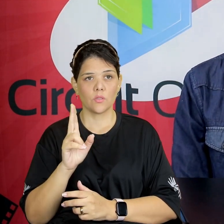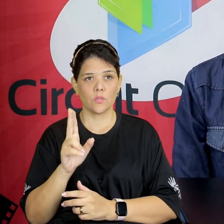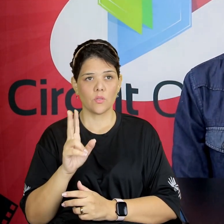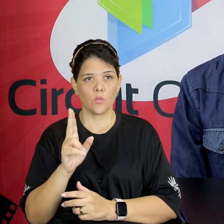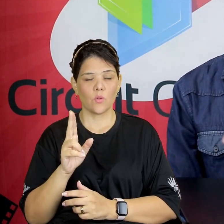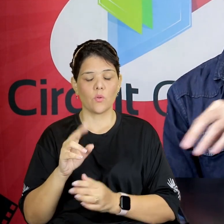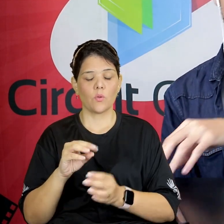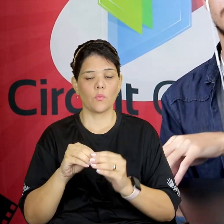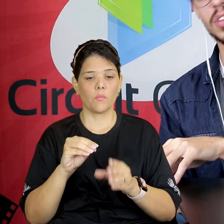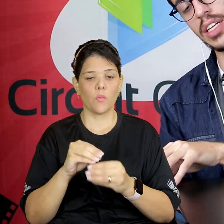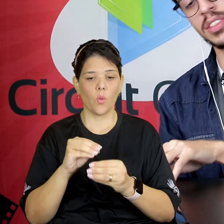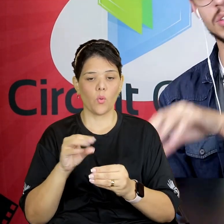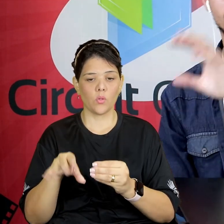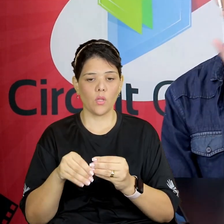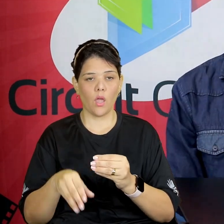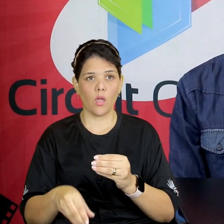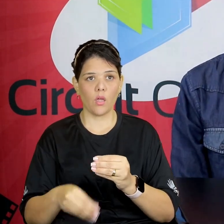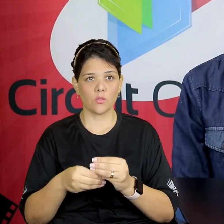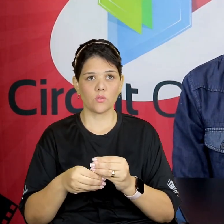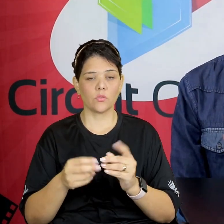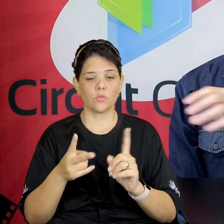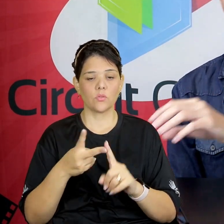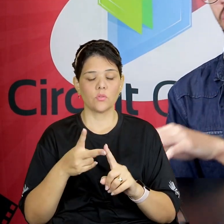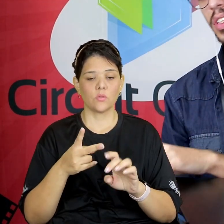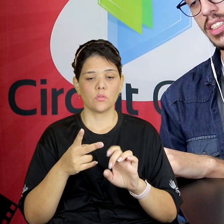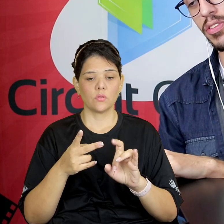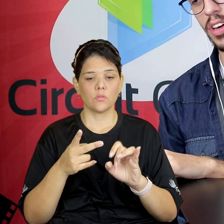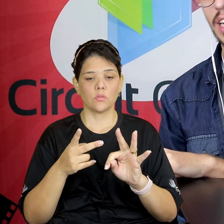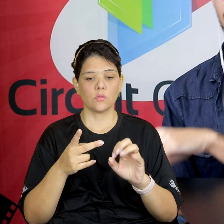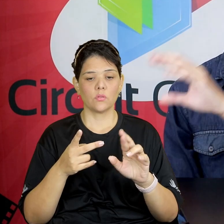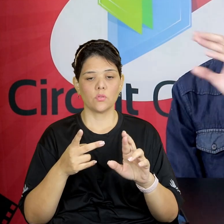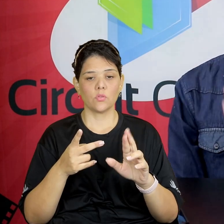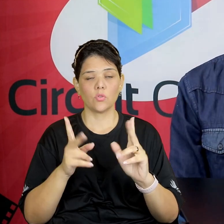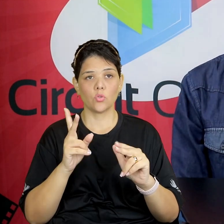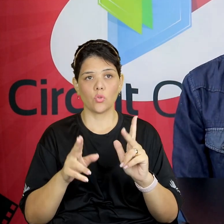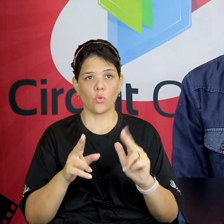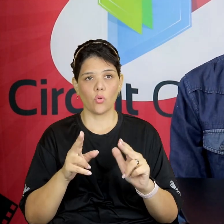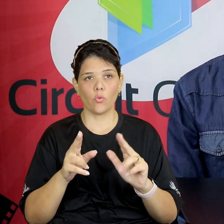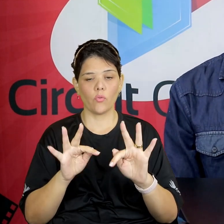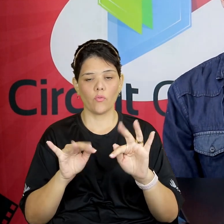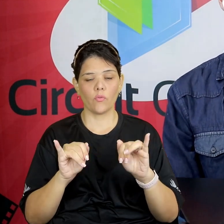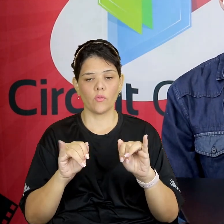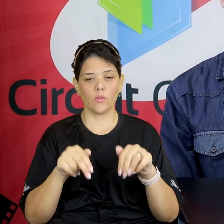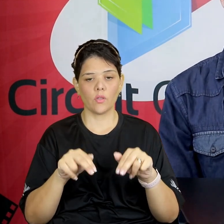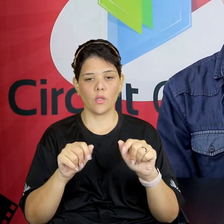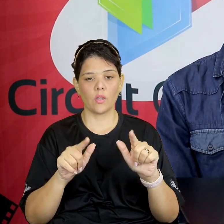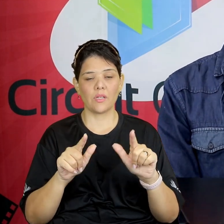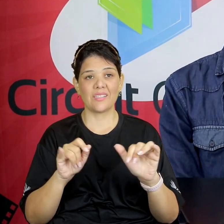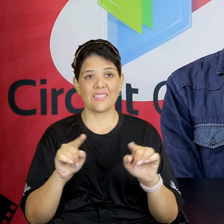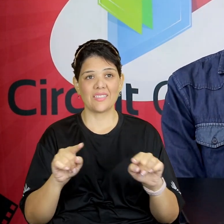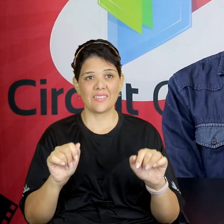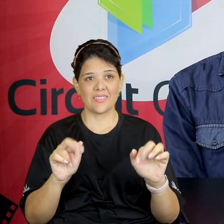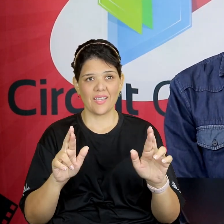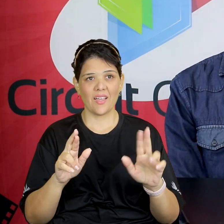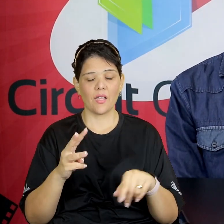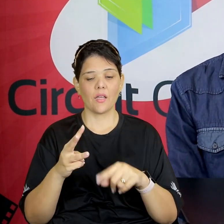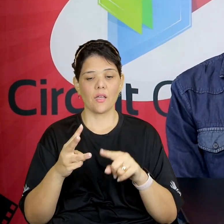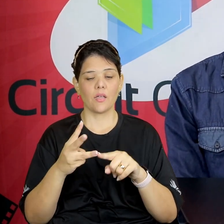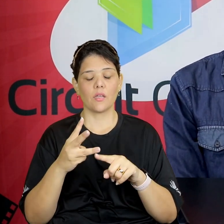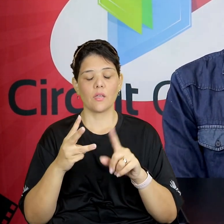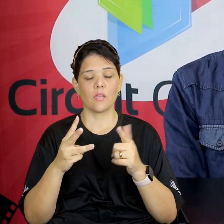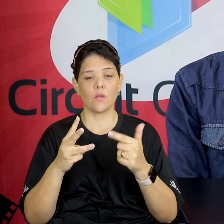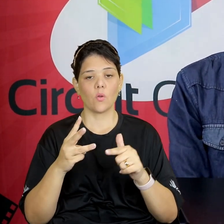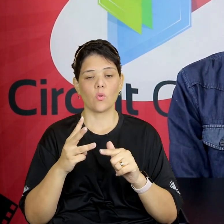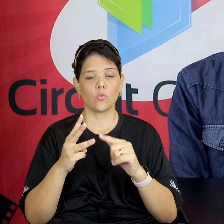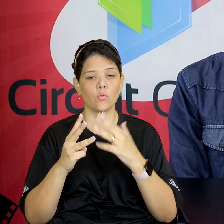em mixagem, editores que são focados em colorização, editores que são focados em finalização. Tranquilo? Eu trabalho mais